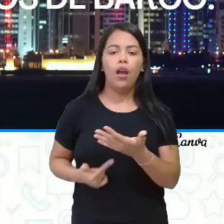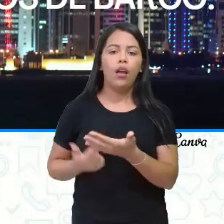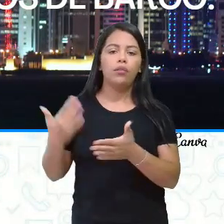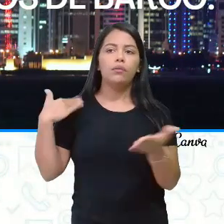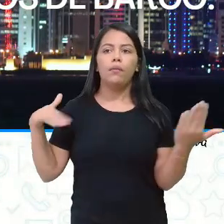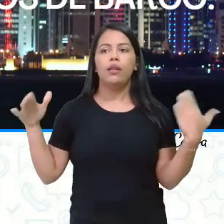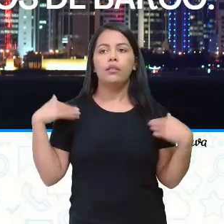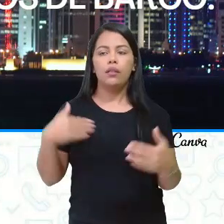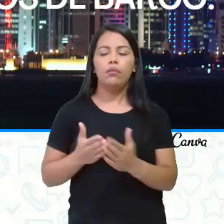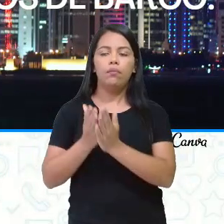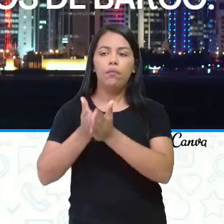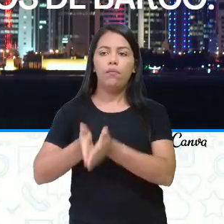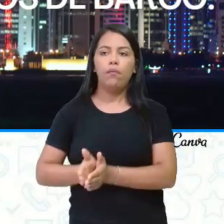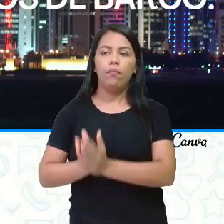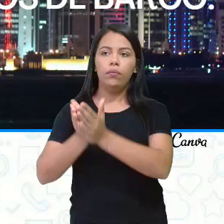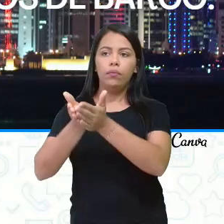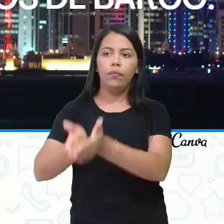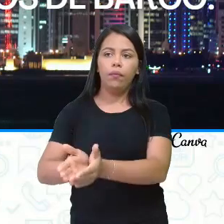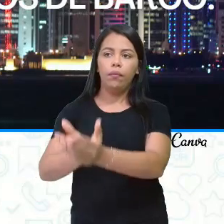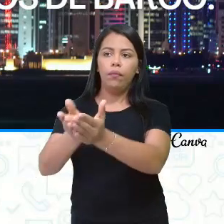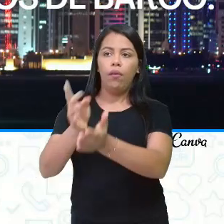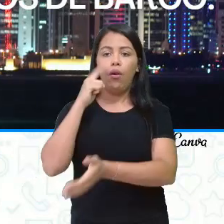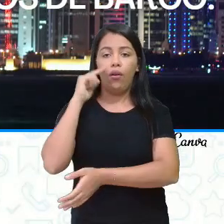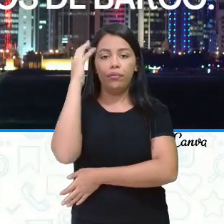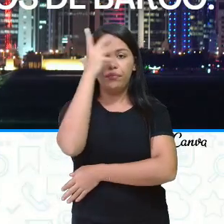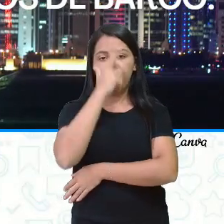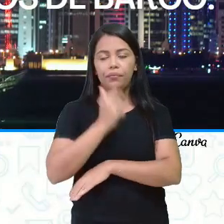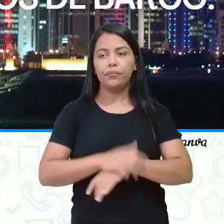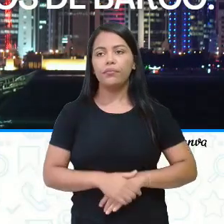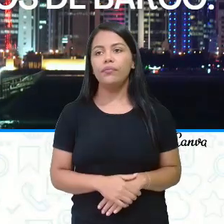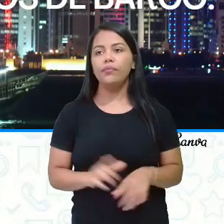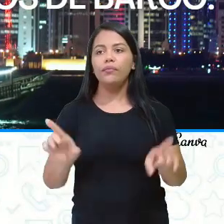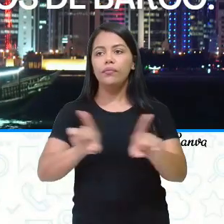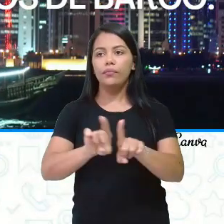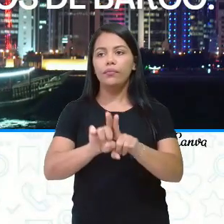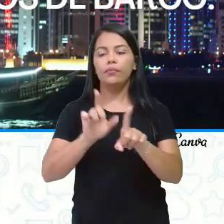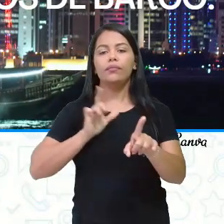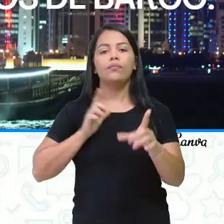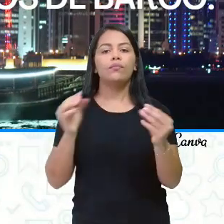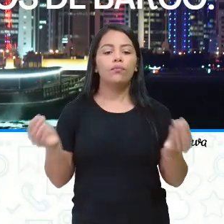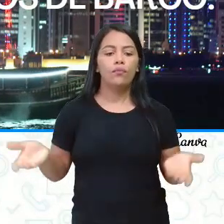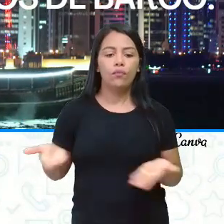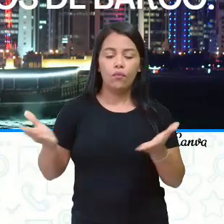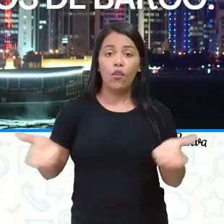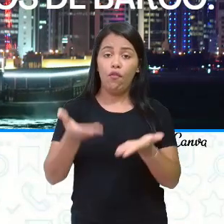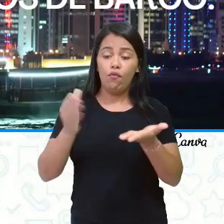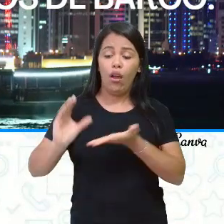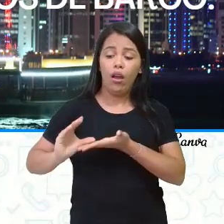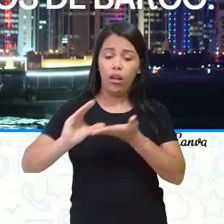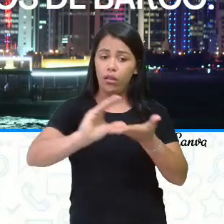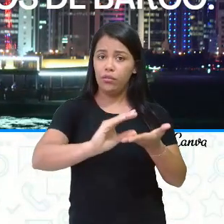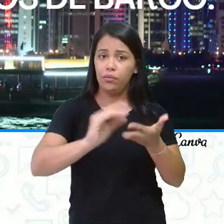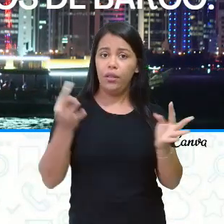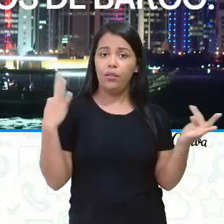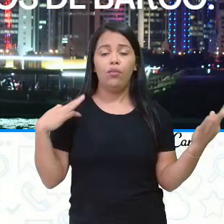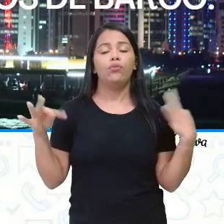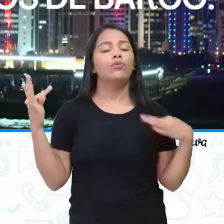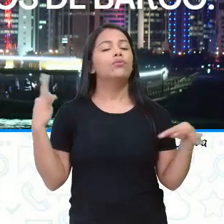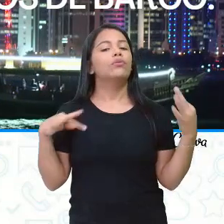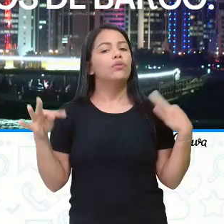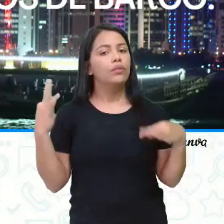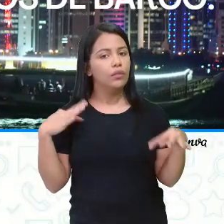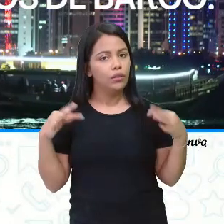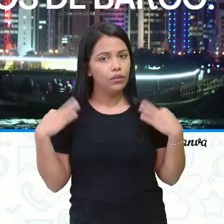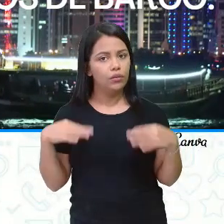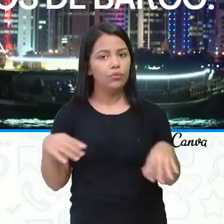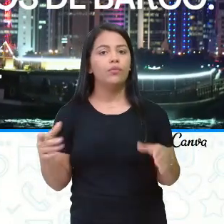o barco aí, passeando, né? Que coisa linda. Existe muito investimento em relação a isso, ao turismo dentro da água,